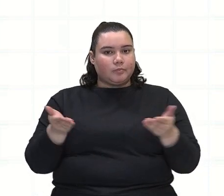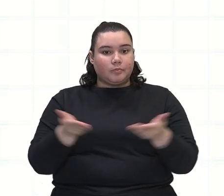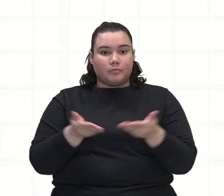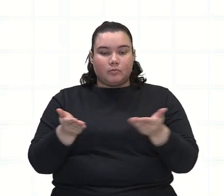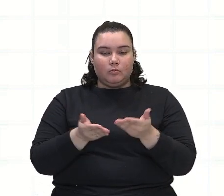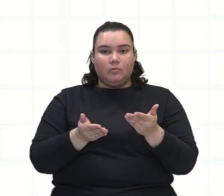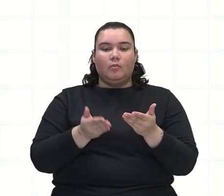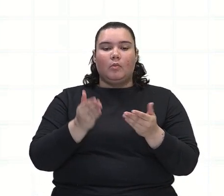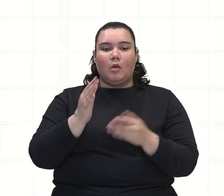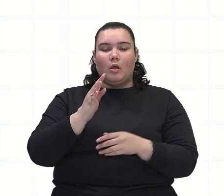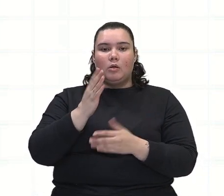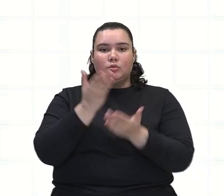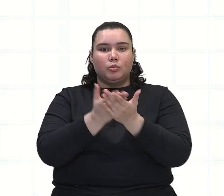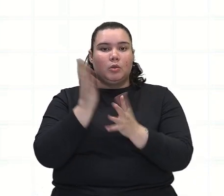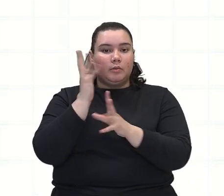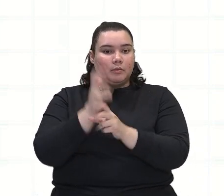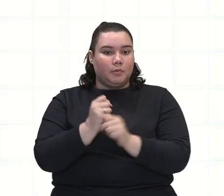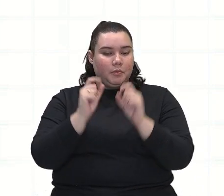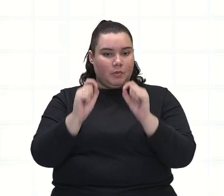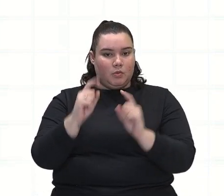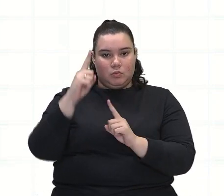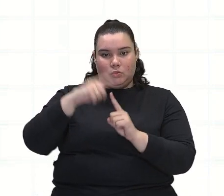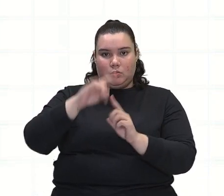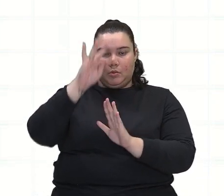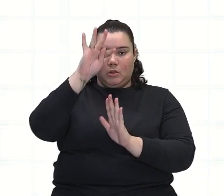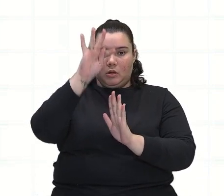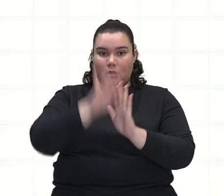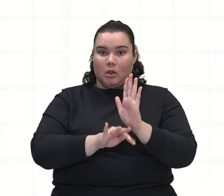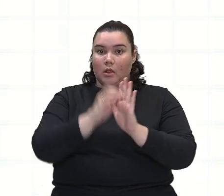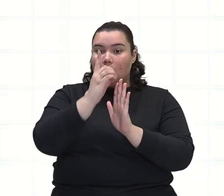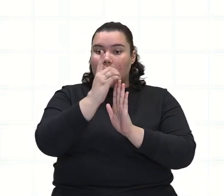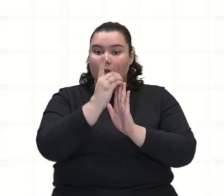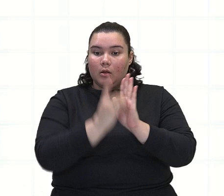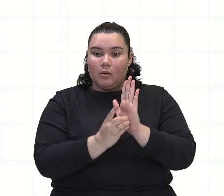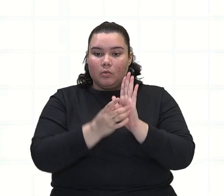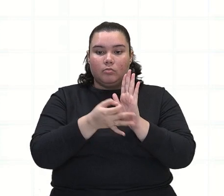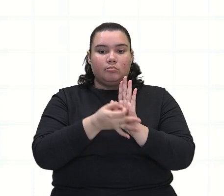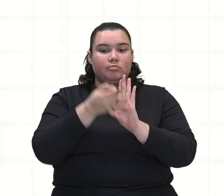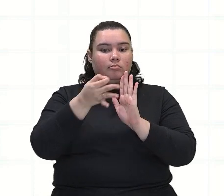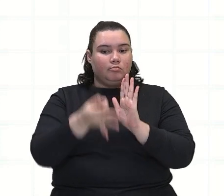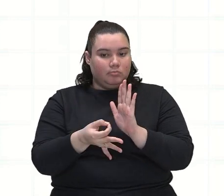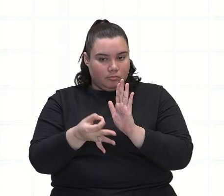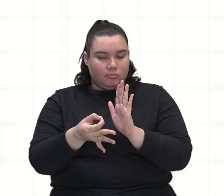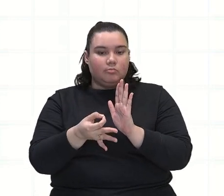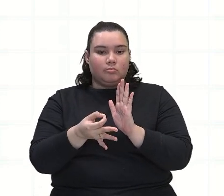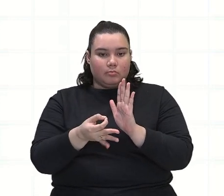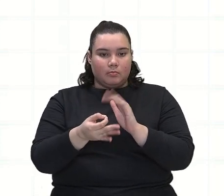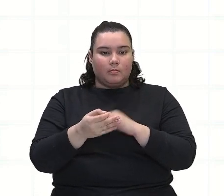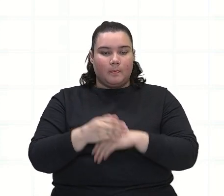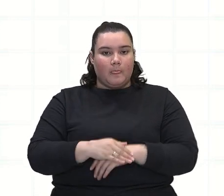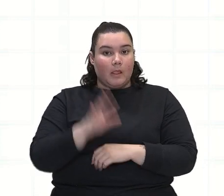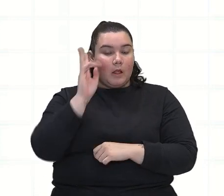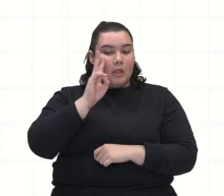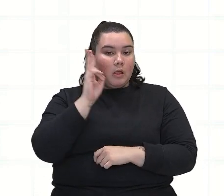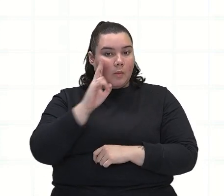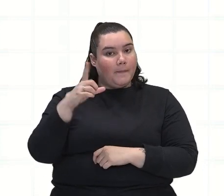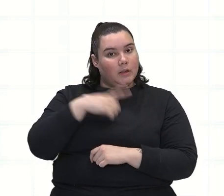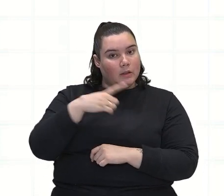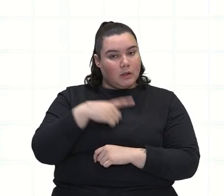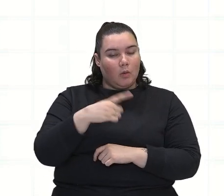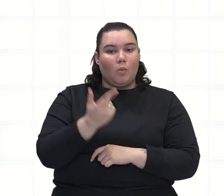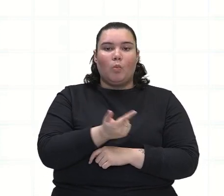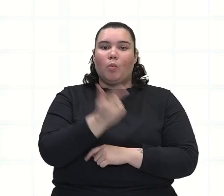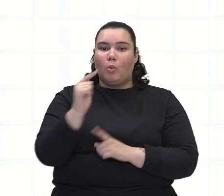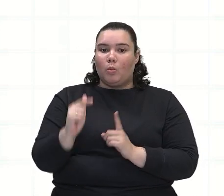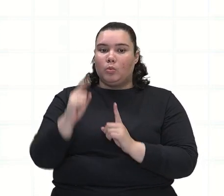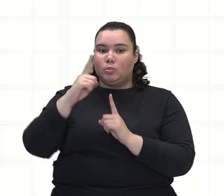conhecer, revisar o tipo textual dissertativo argumentativo. Lembrando que eu tenho também